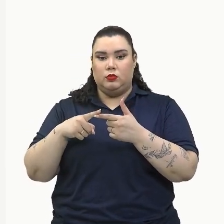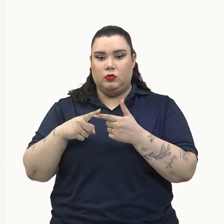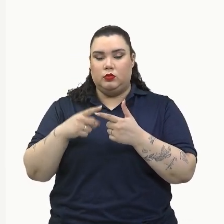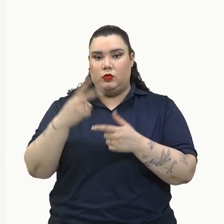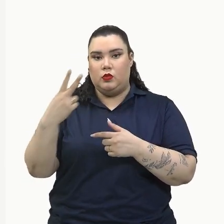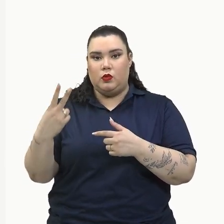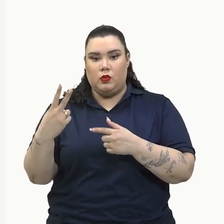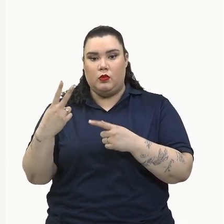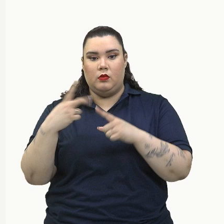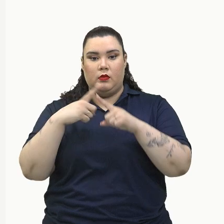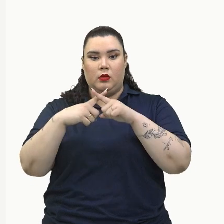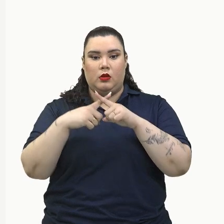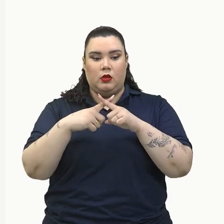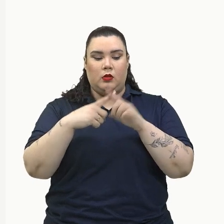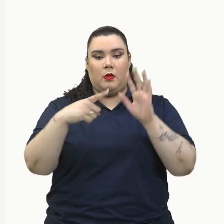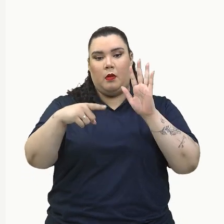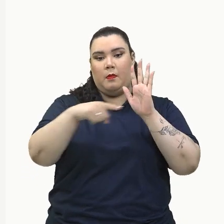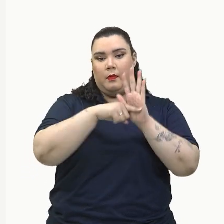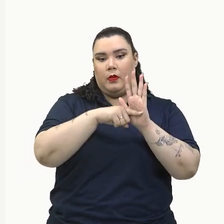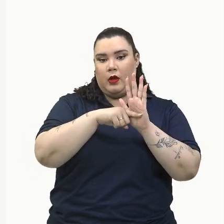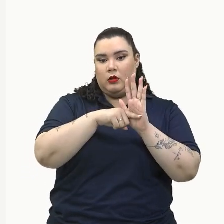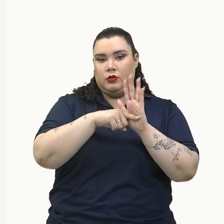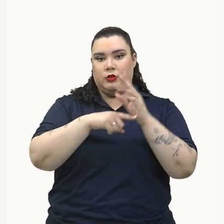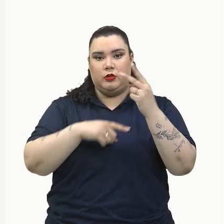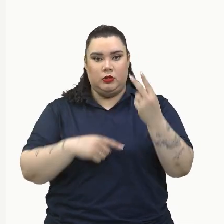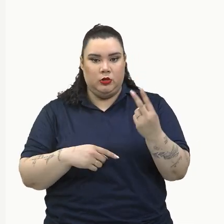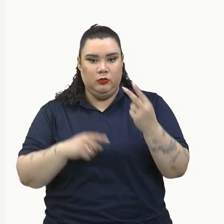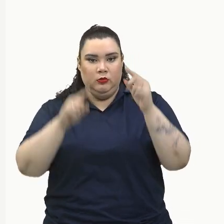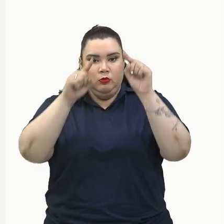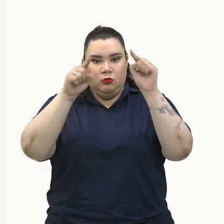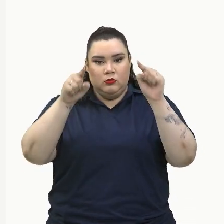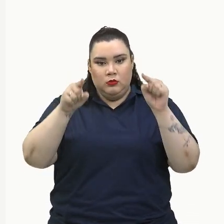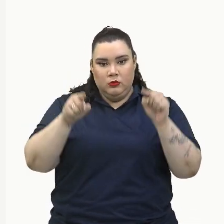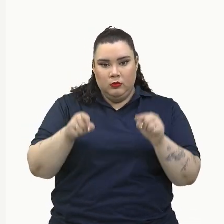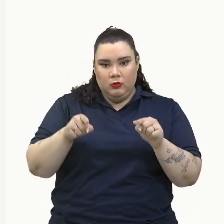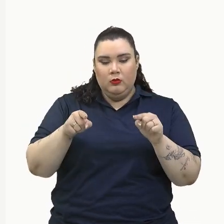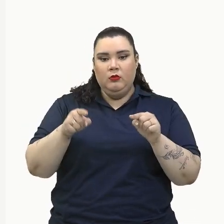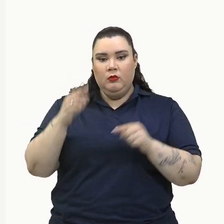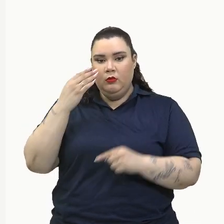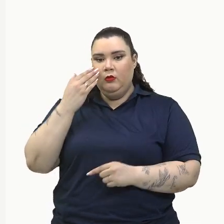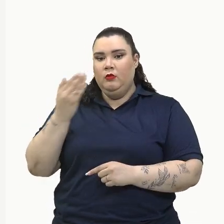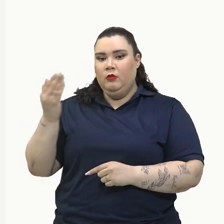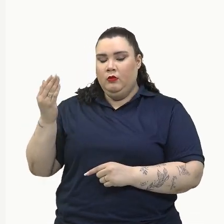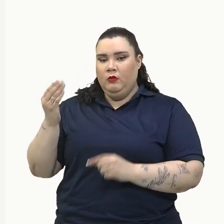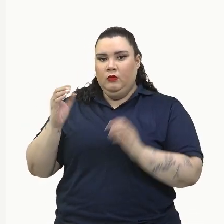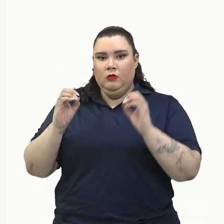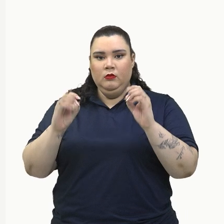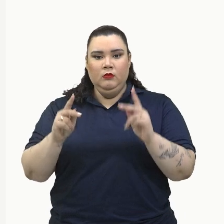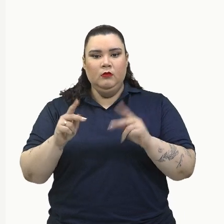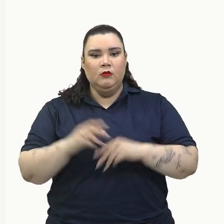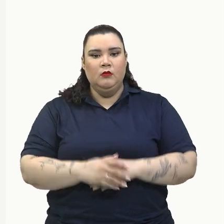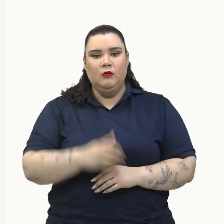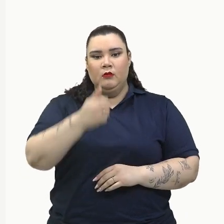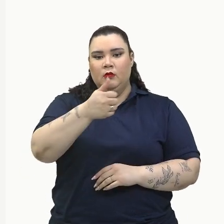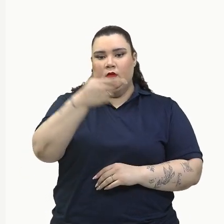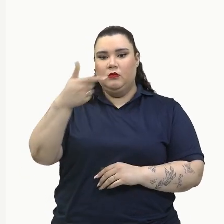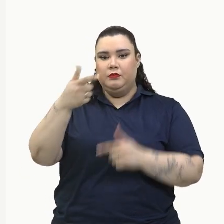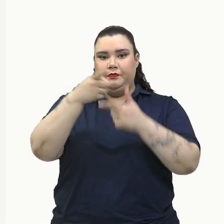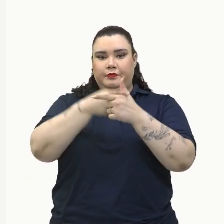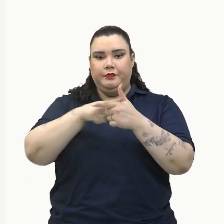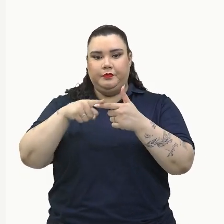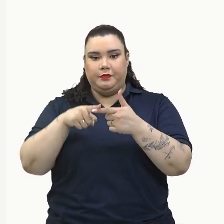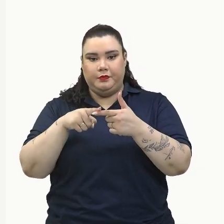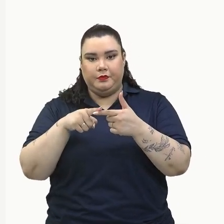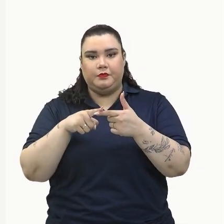por 2, que multiplica A. Aqui, né, teria que ter um parênteses aqui. Aí nós vamos ter, né, 12 dividido